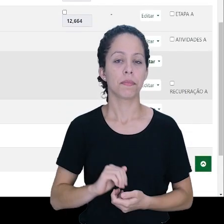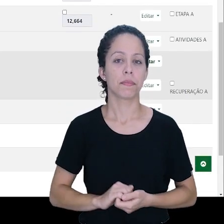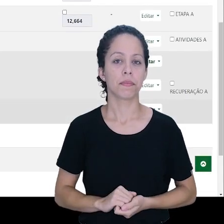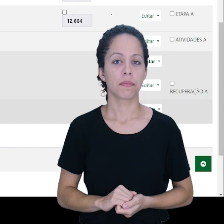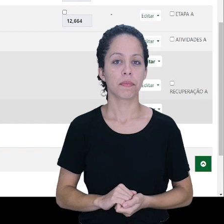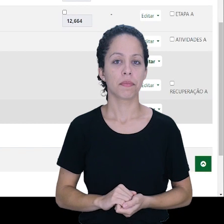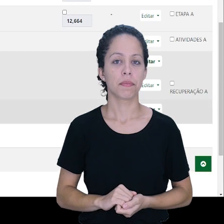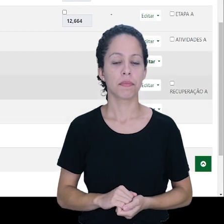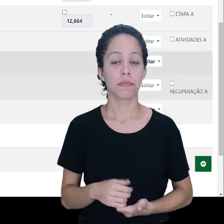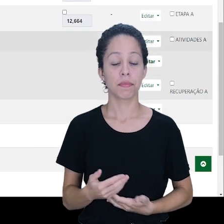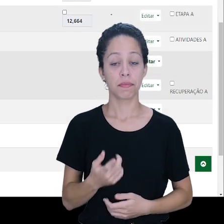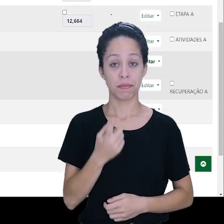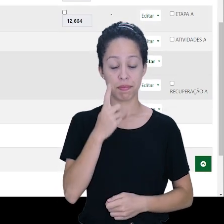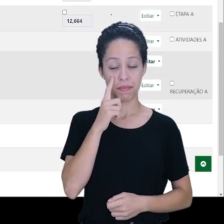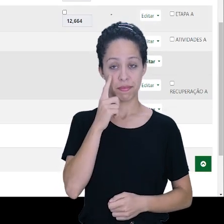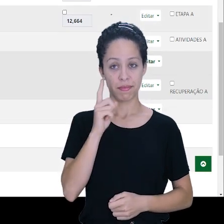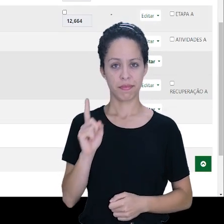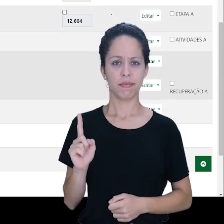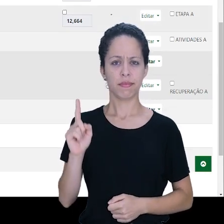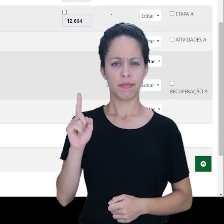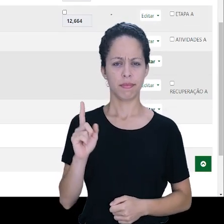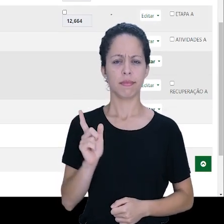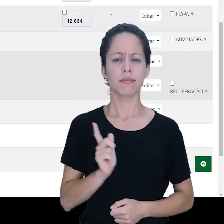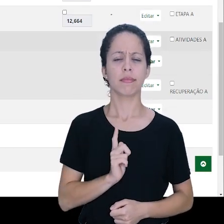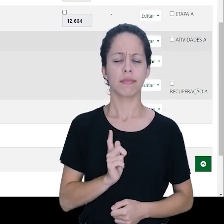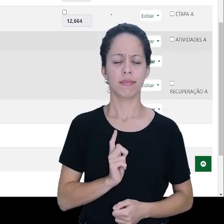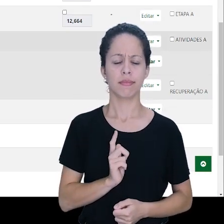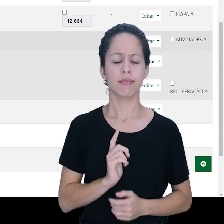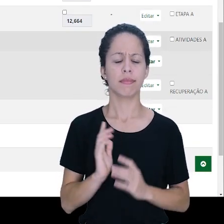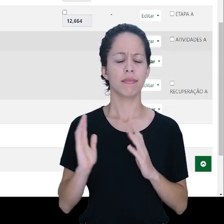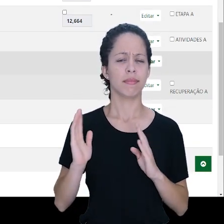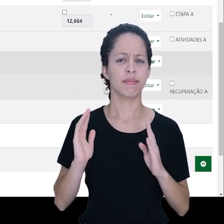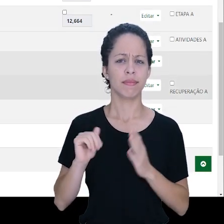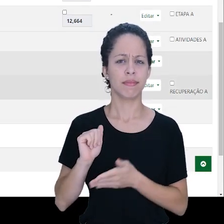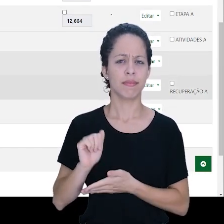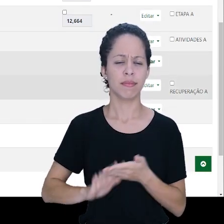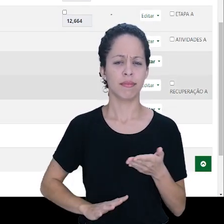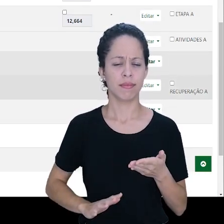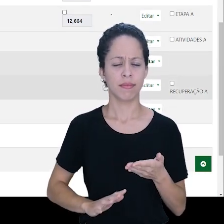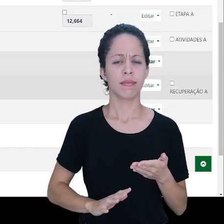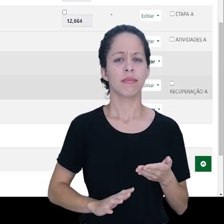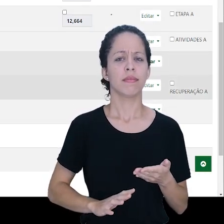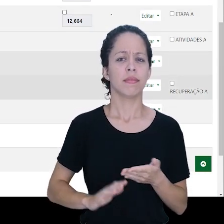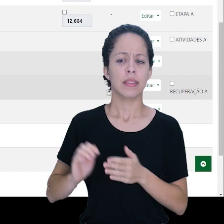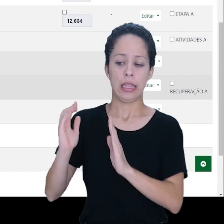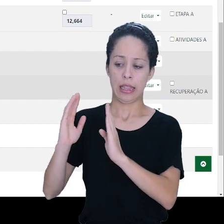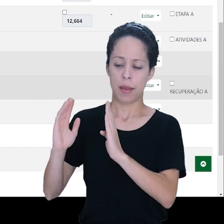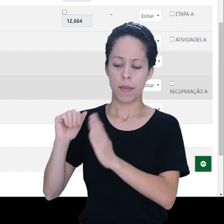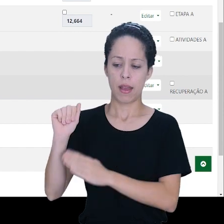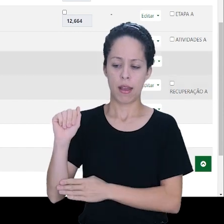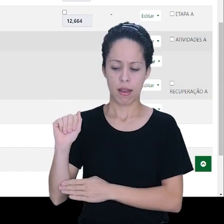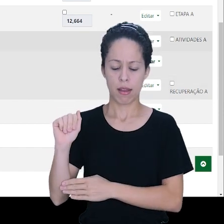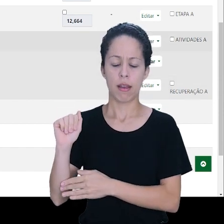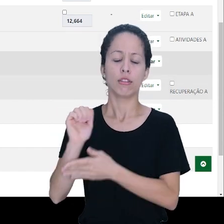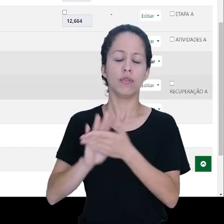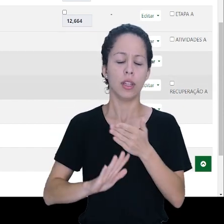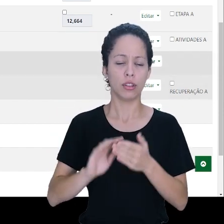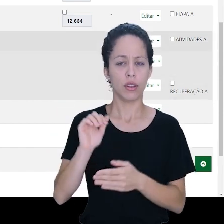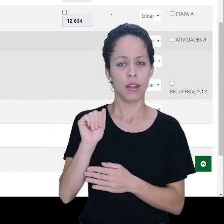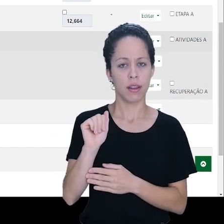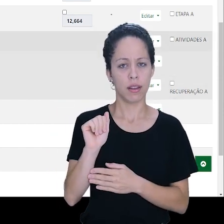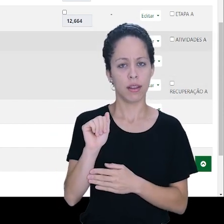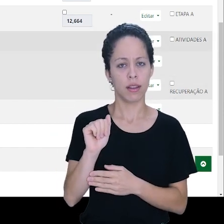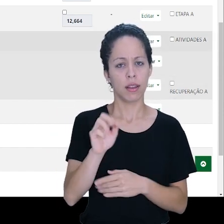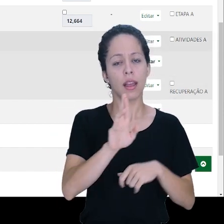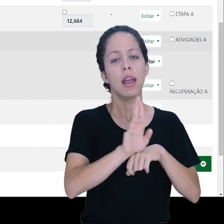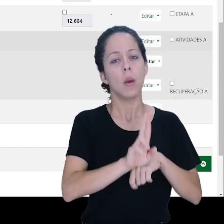então nós temos aqui etapa a atividades a e Recuperação a ou seja elas estão no mesmo